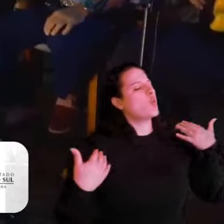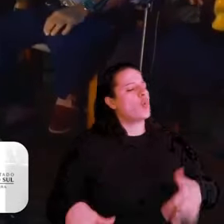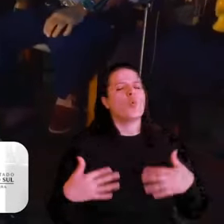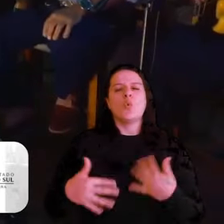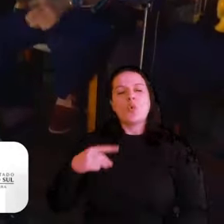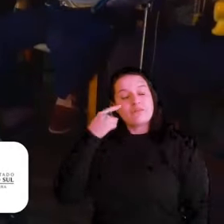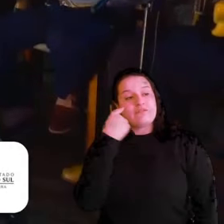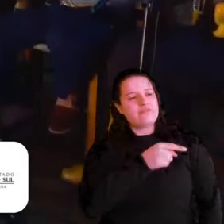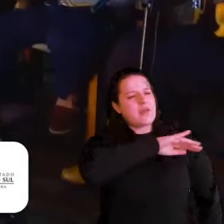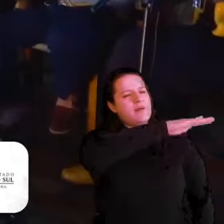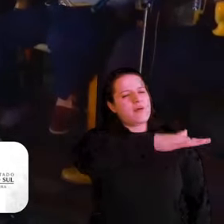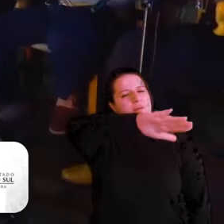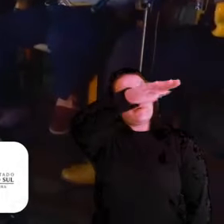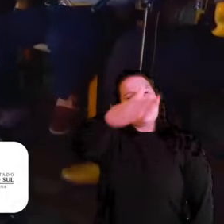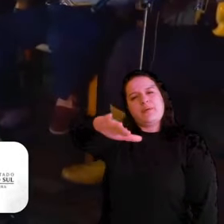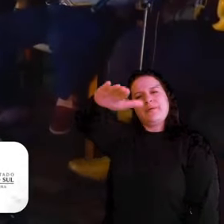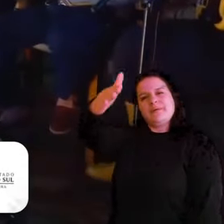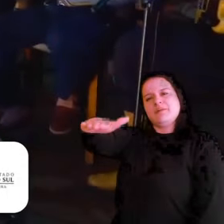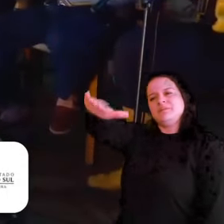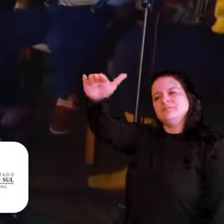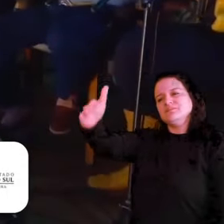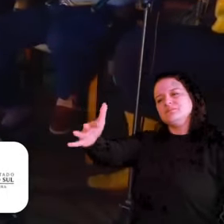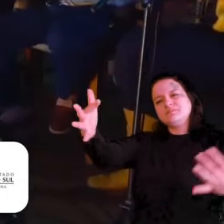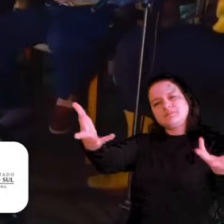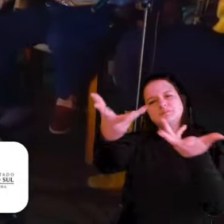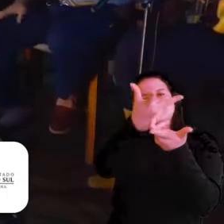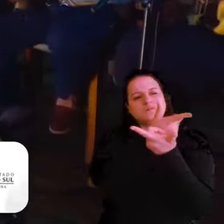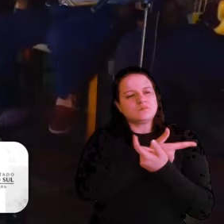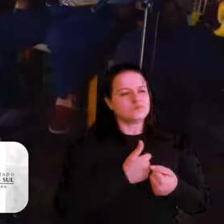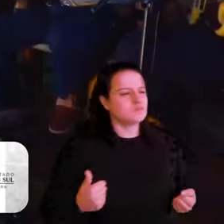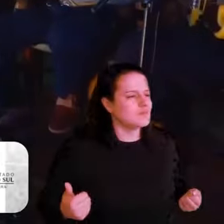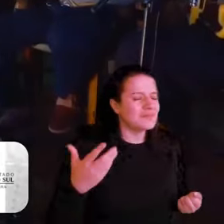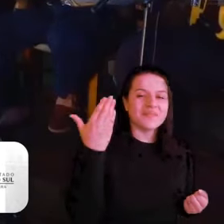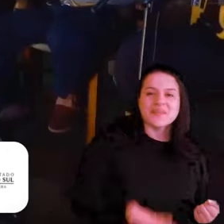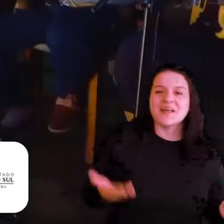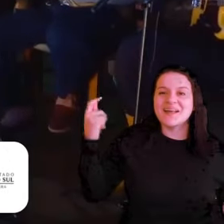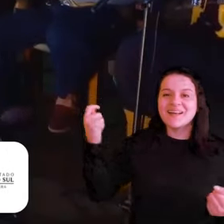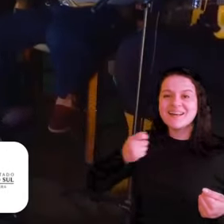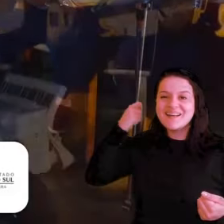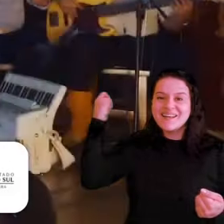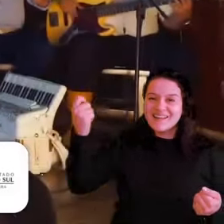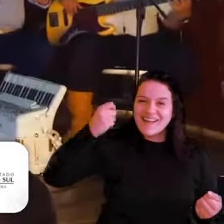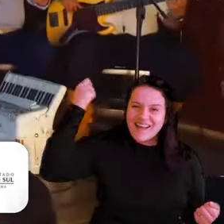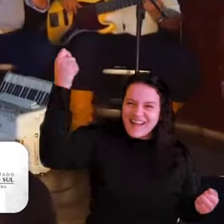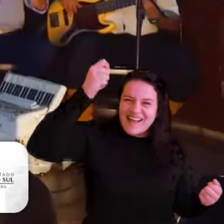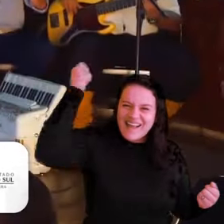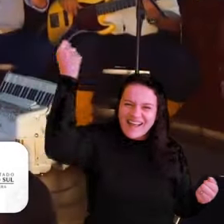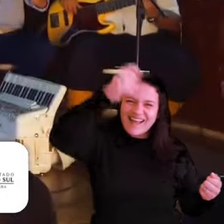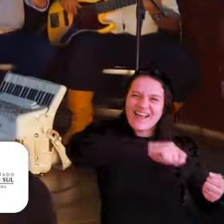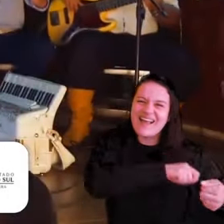dos cavalos, vai os tordilhos de mouro, são a maior patrimônio. E o pingo freio